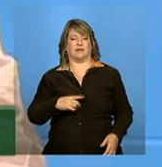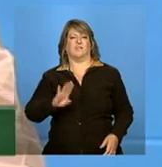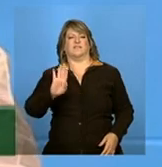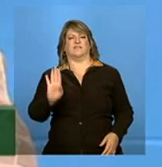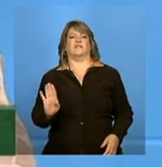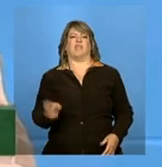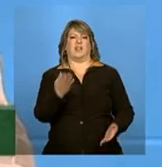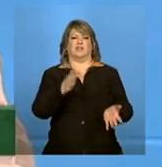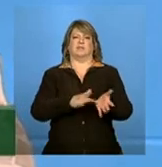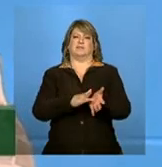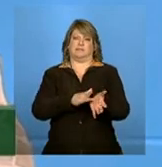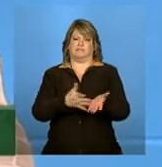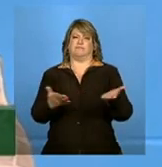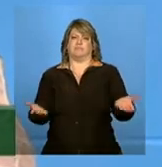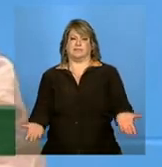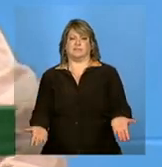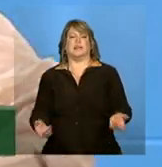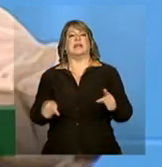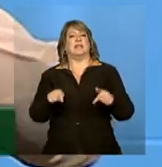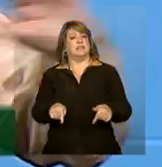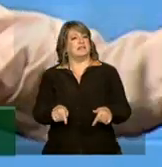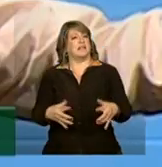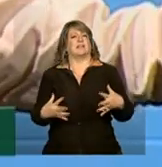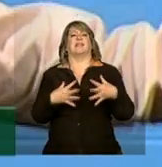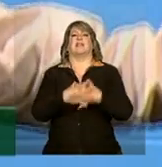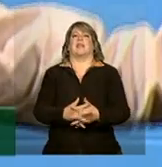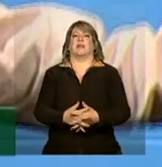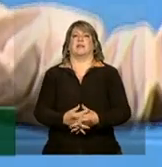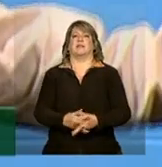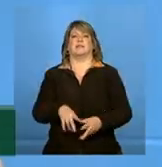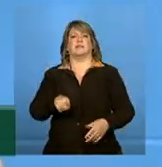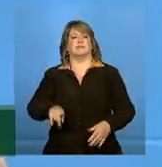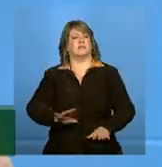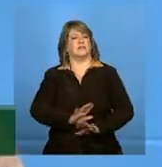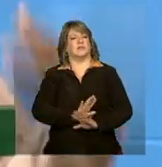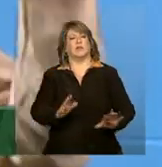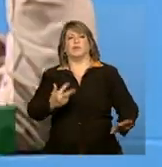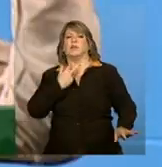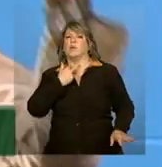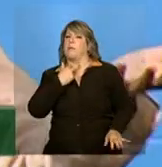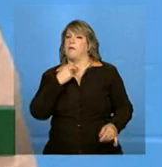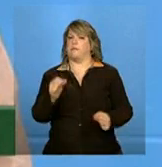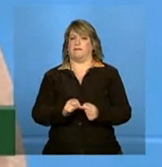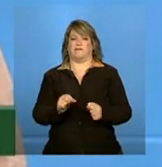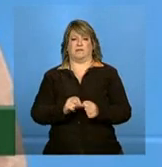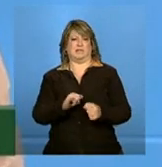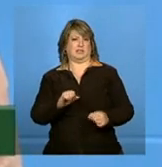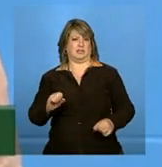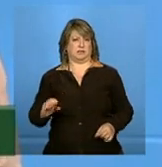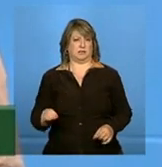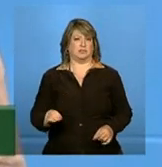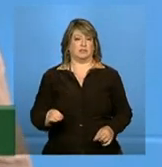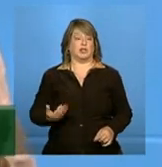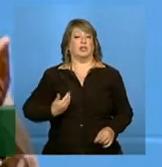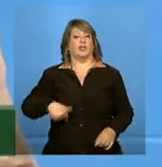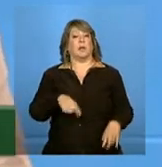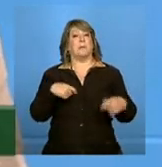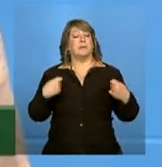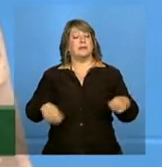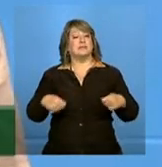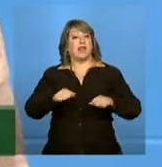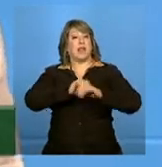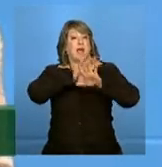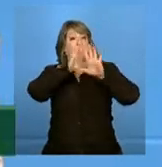hipocrisia acaba sendo um dos piores pecados que nós podemos cometer em relação às crianças. Nós temos que ser o mais claros,